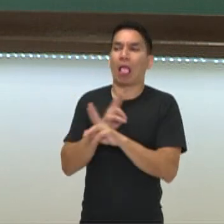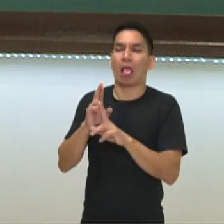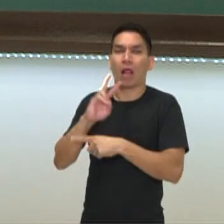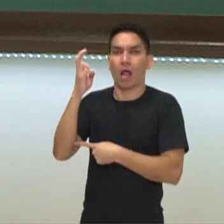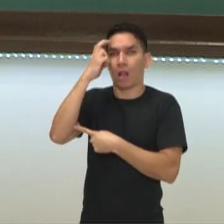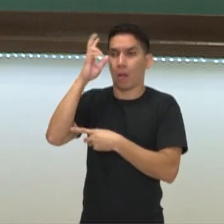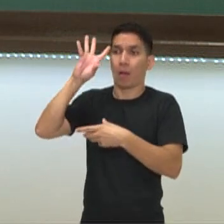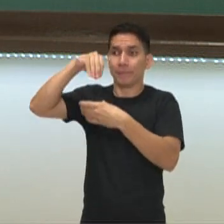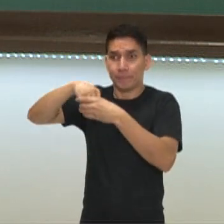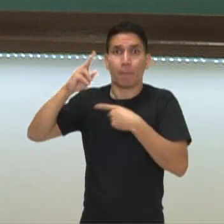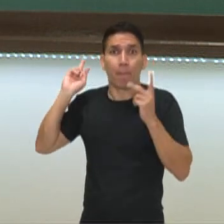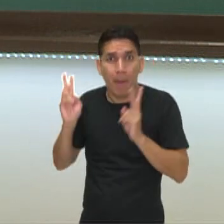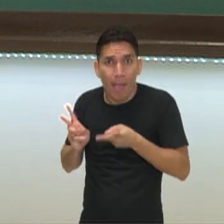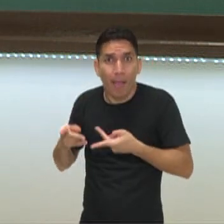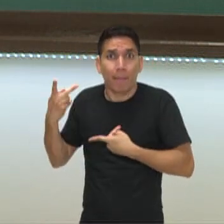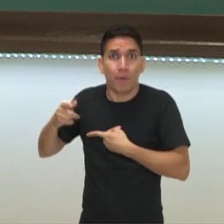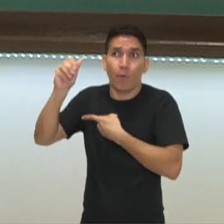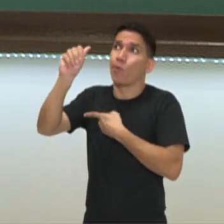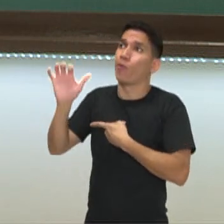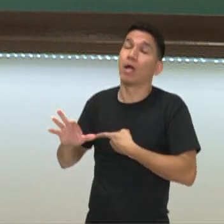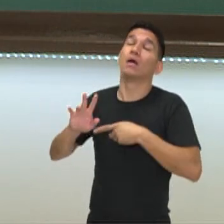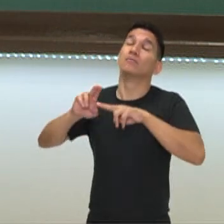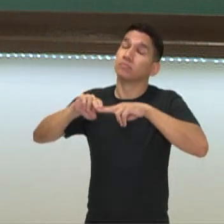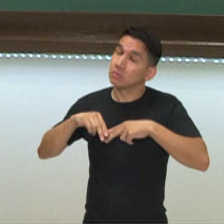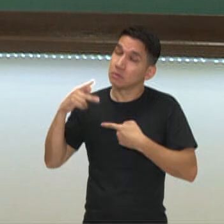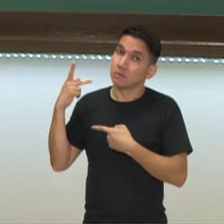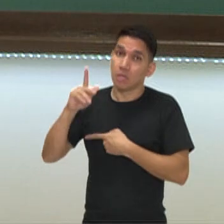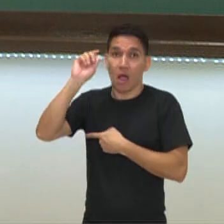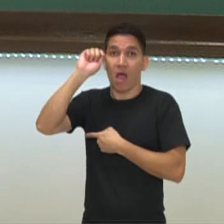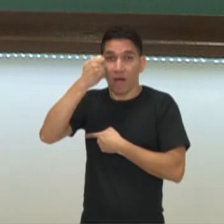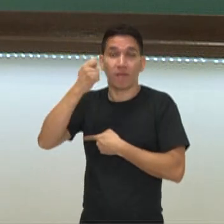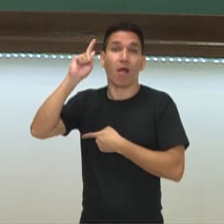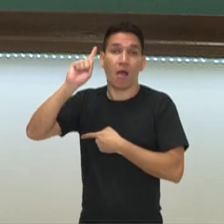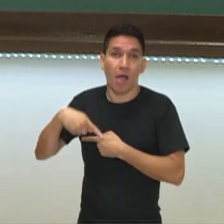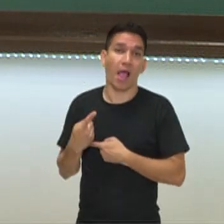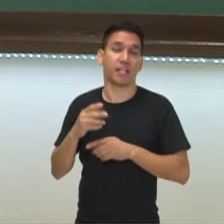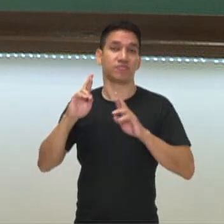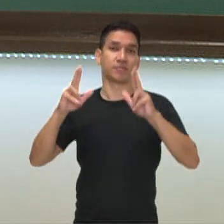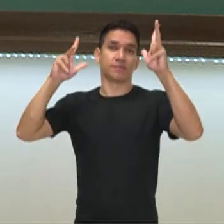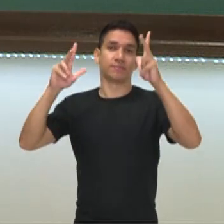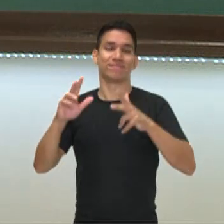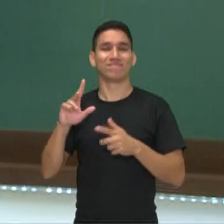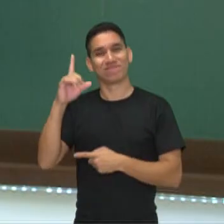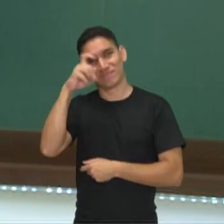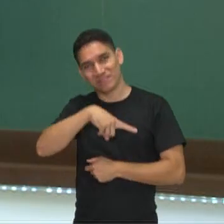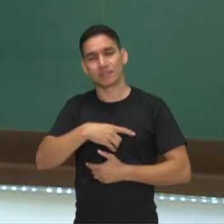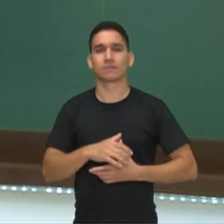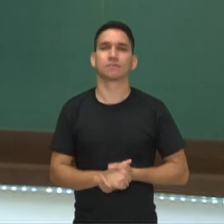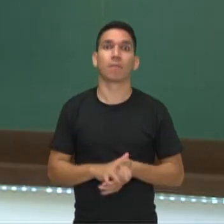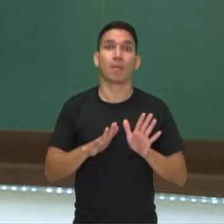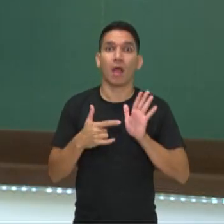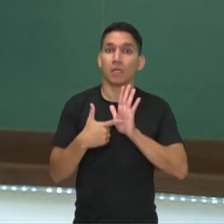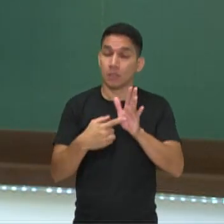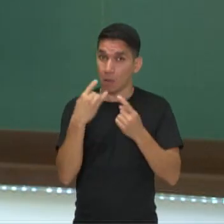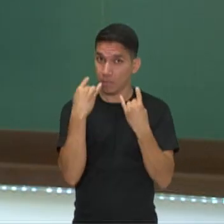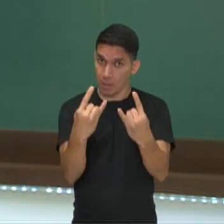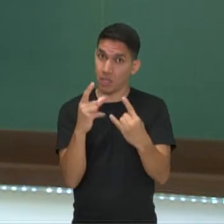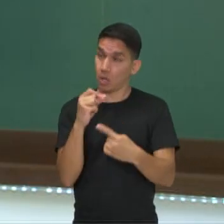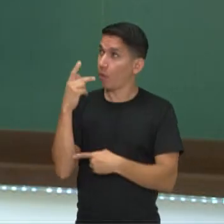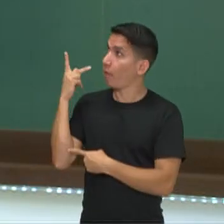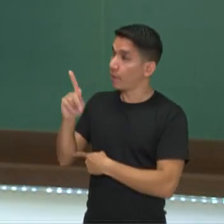do próprio continente. Tá? Então é difícil para o africano. Mas aqui tem o destaque na hidrografia